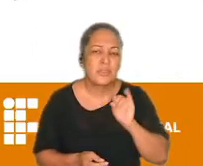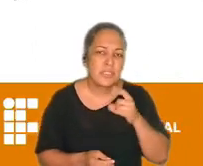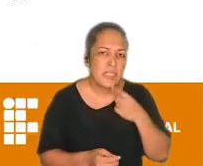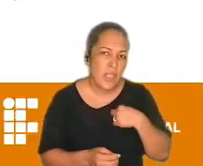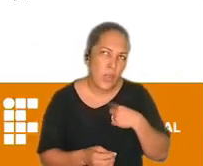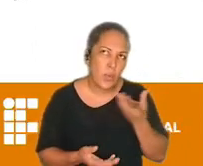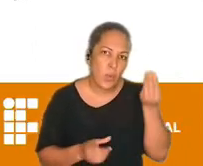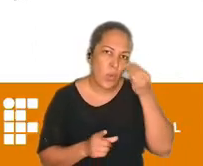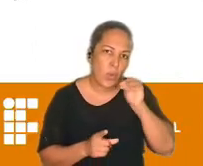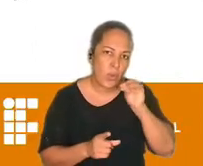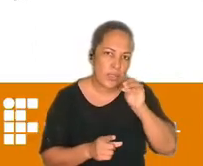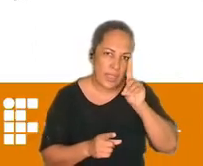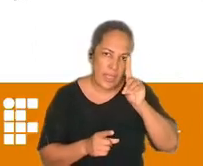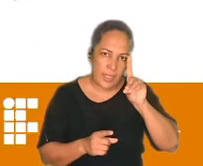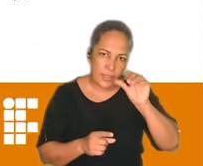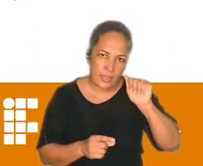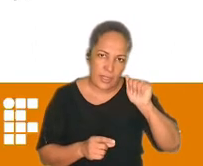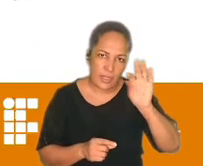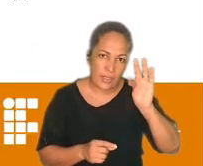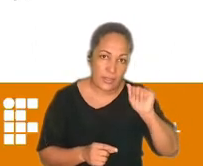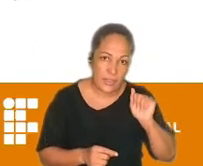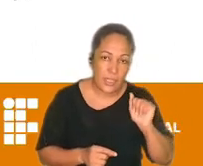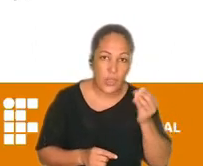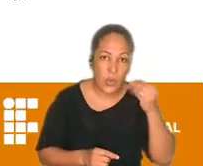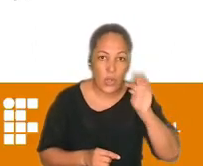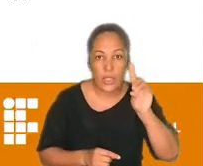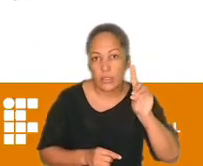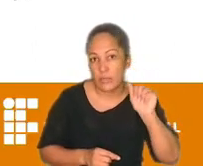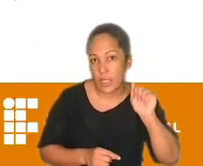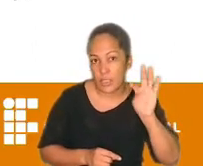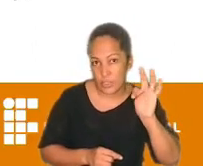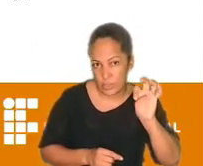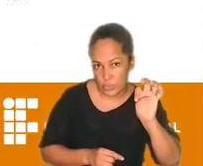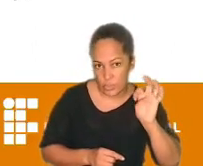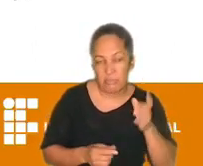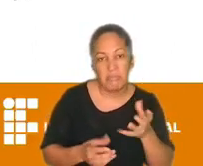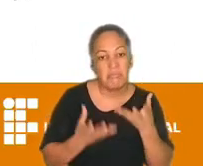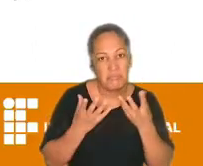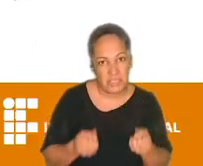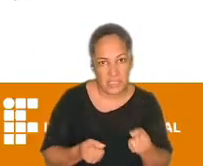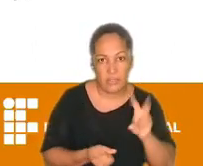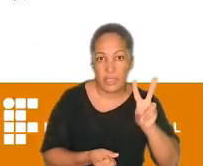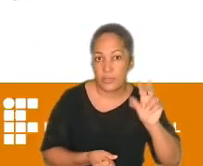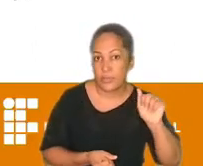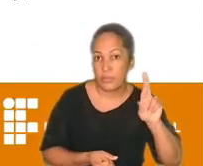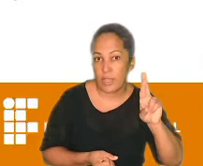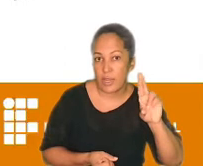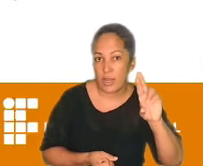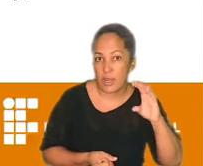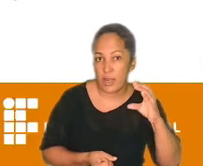colocar a data de nascimento aqui, em vez de colocar do tipo date, eu colocar do tipo varchar, vai salvar? Vai. Mas aí